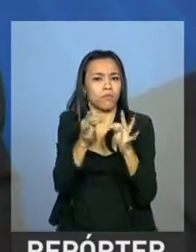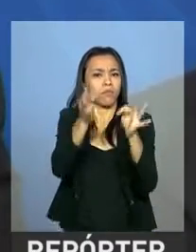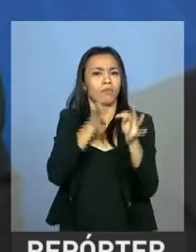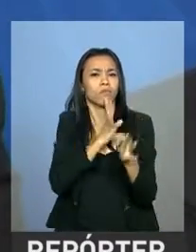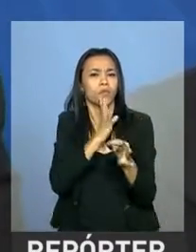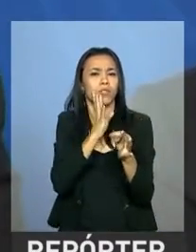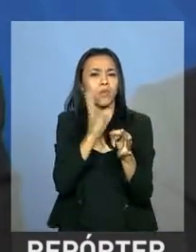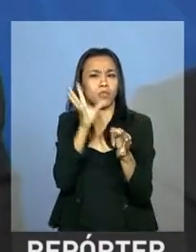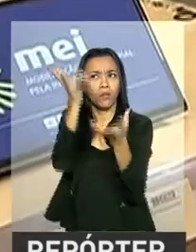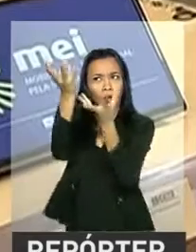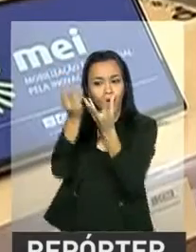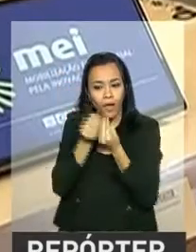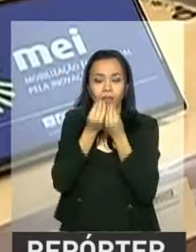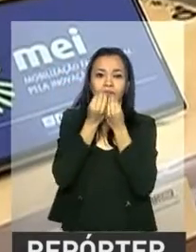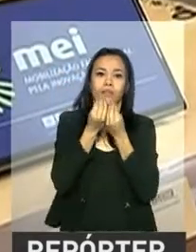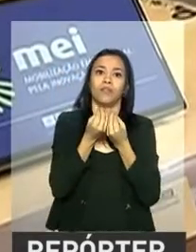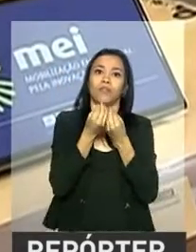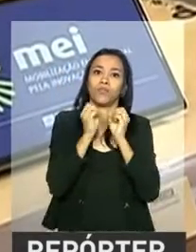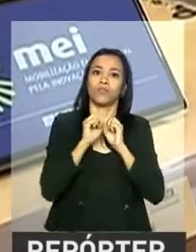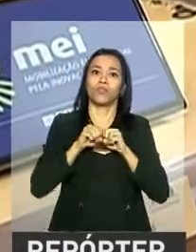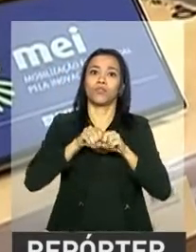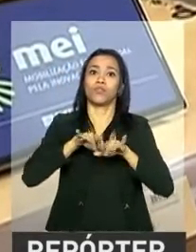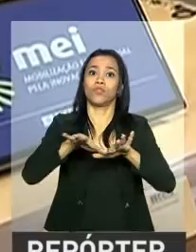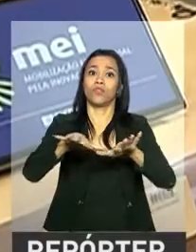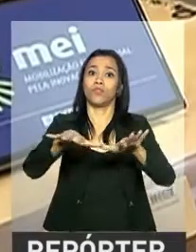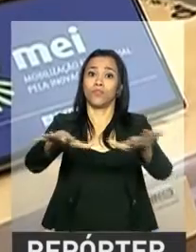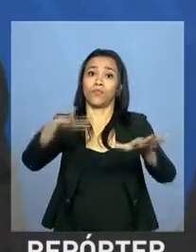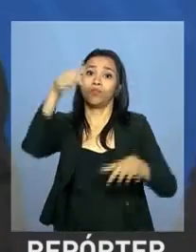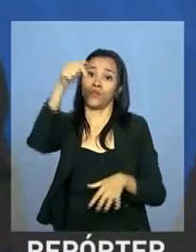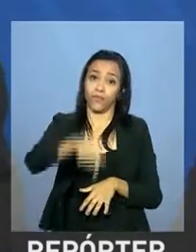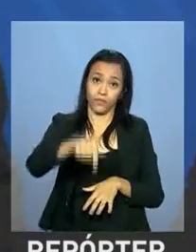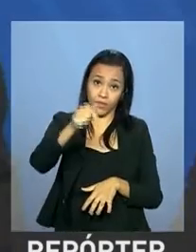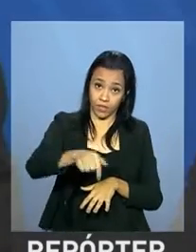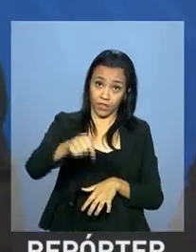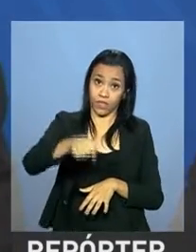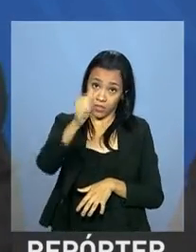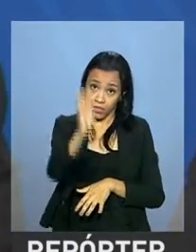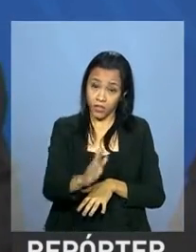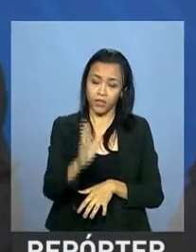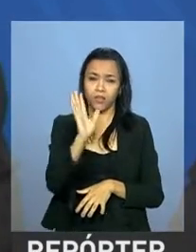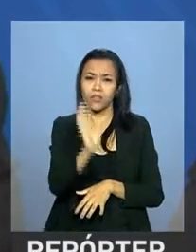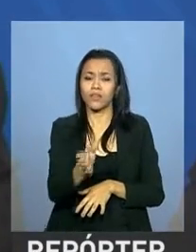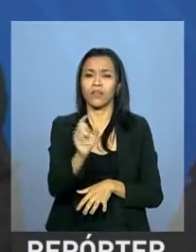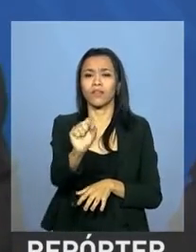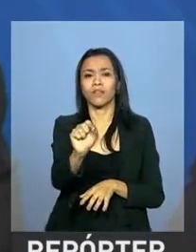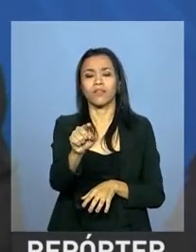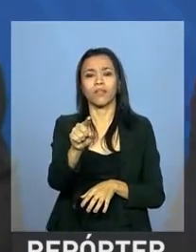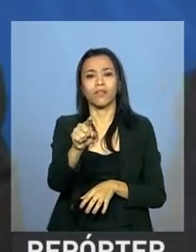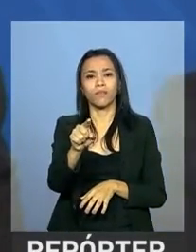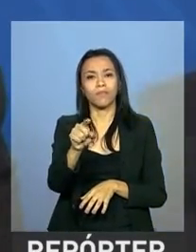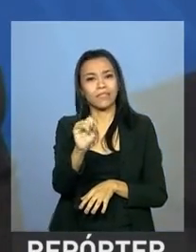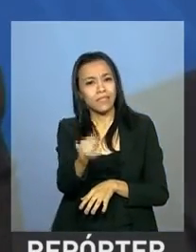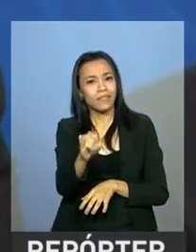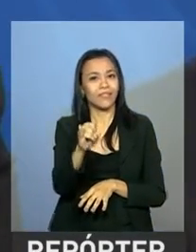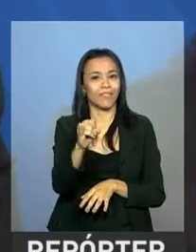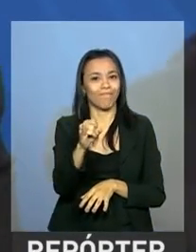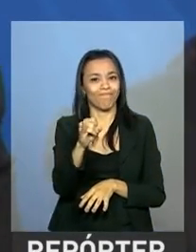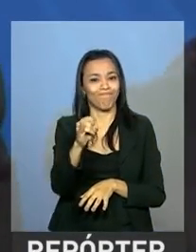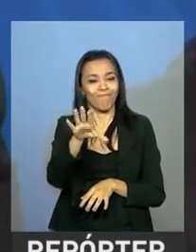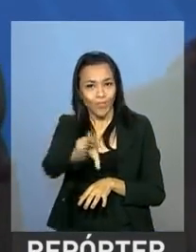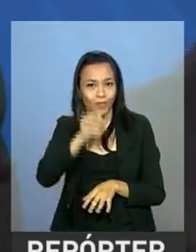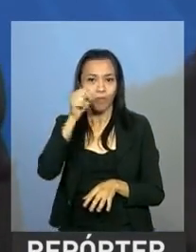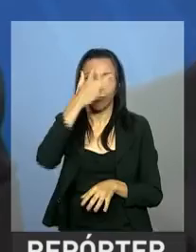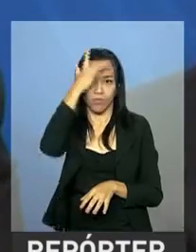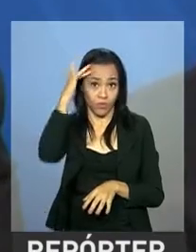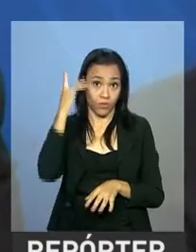para aplicá los aqui nas suas empresas empresas outras que forem conectadas com os senhores se puderem dar preferência muitas